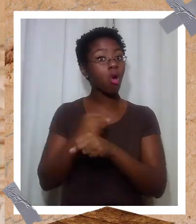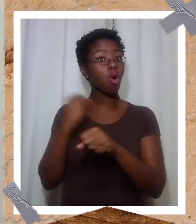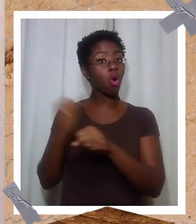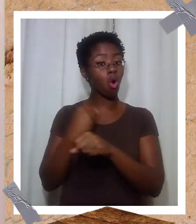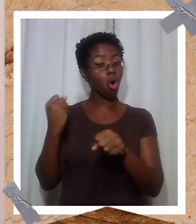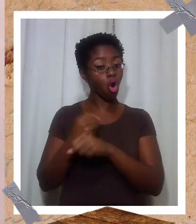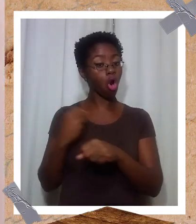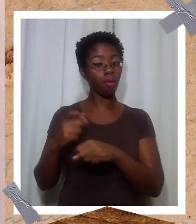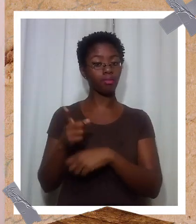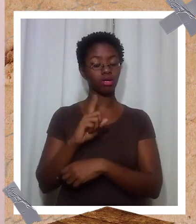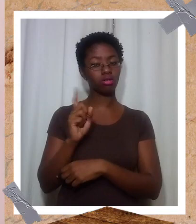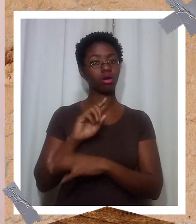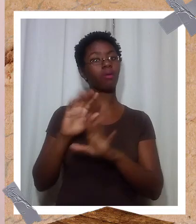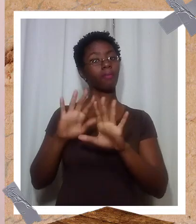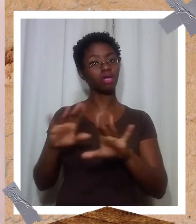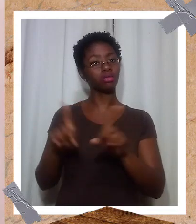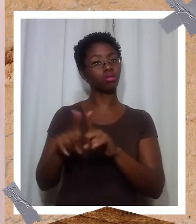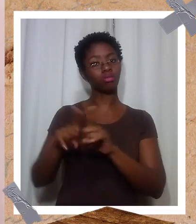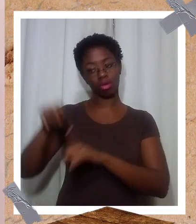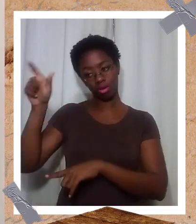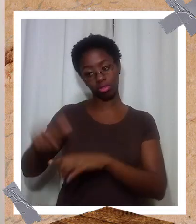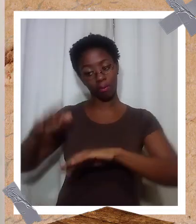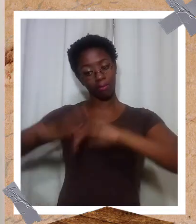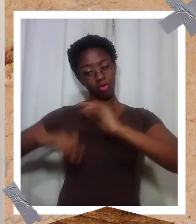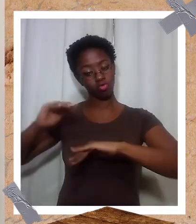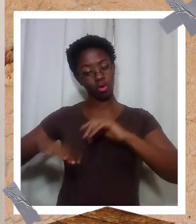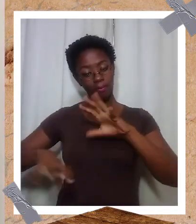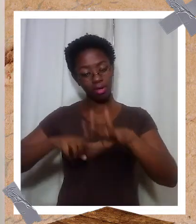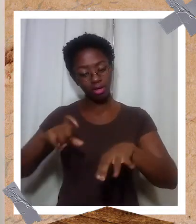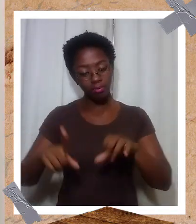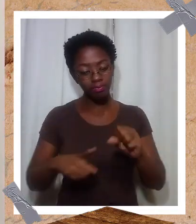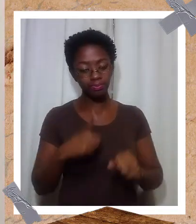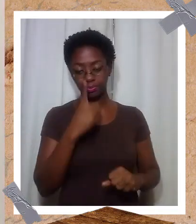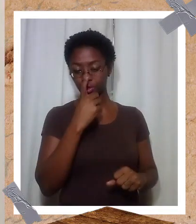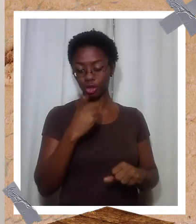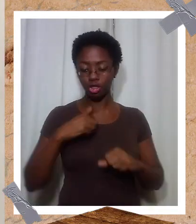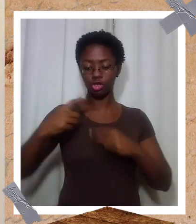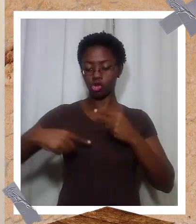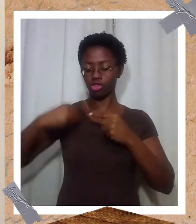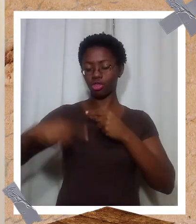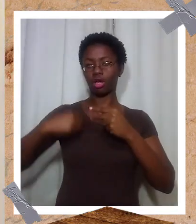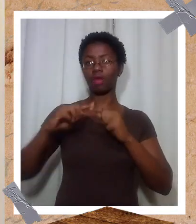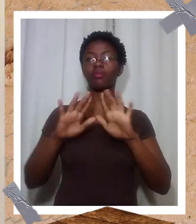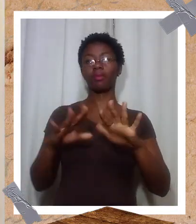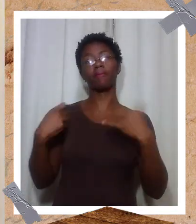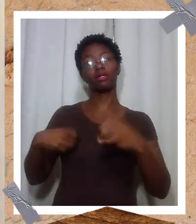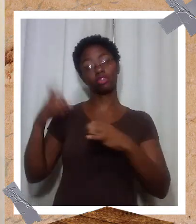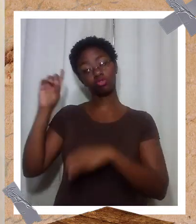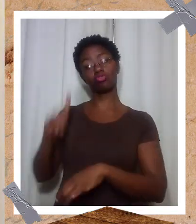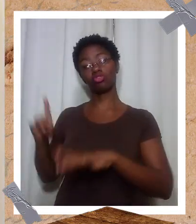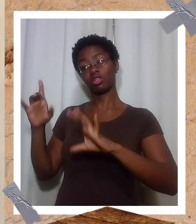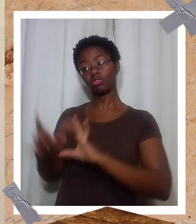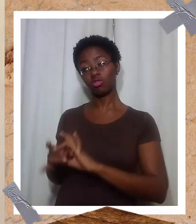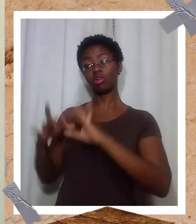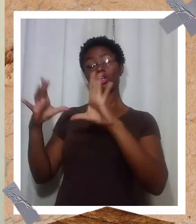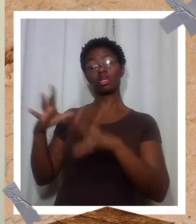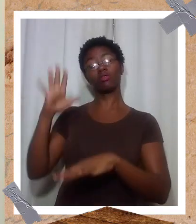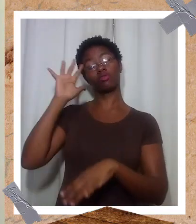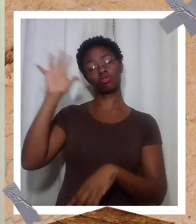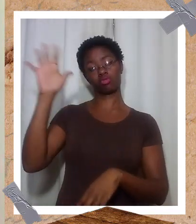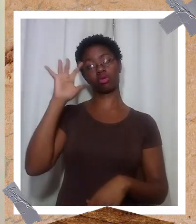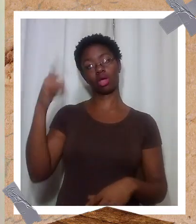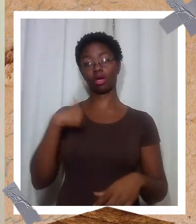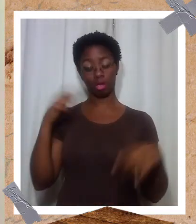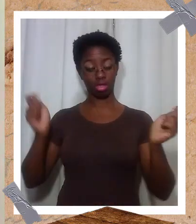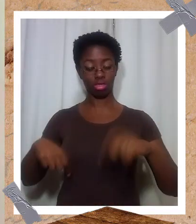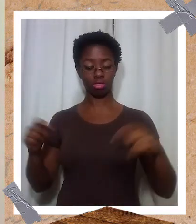como a minha profissão de catador de material reciclável. Mas é preciso te dar o direito de sonhar. Eu posso ser tudo,